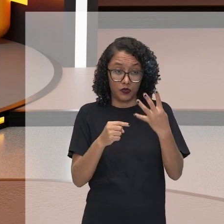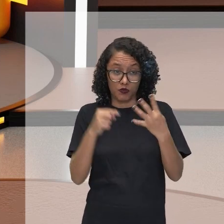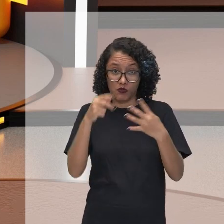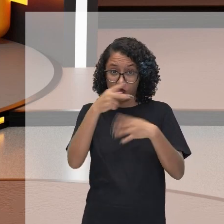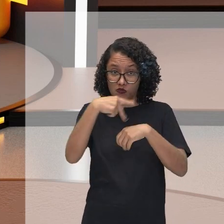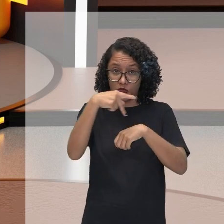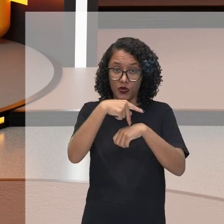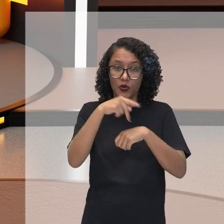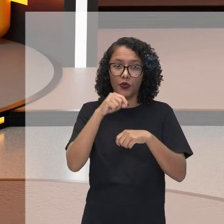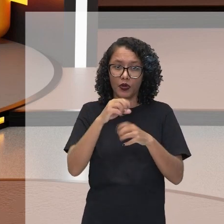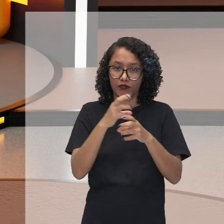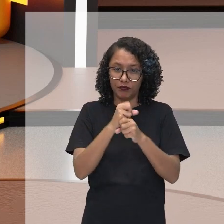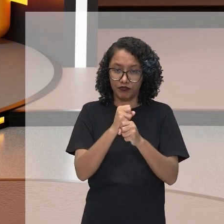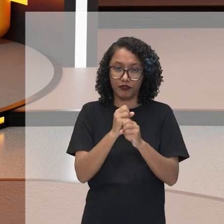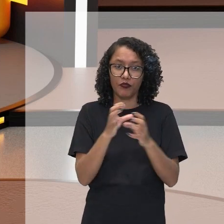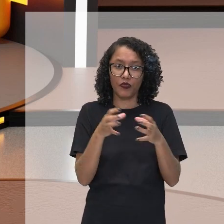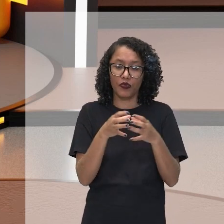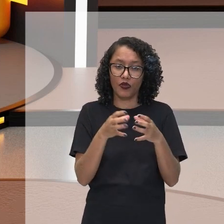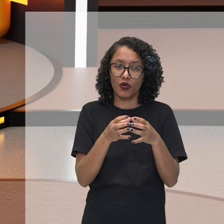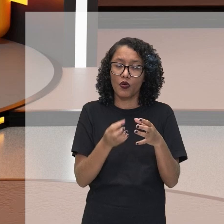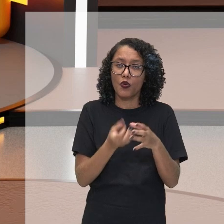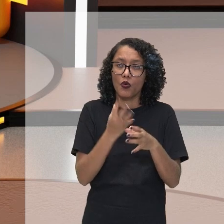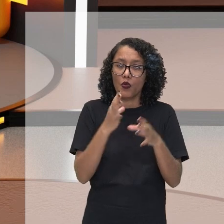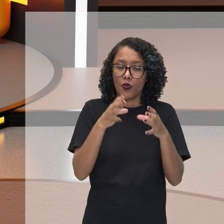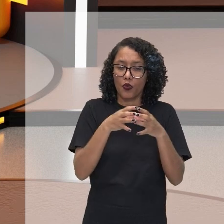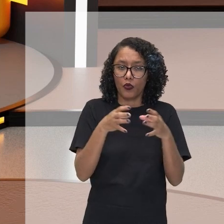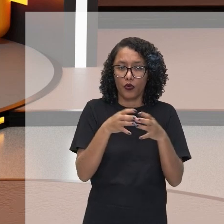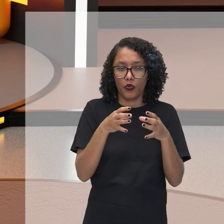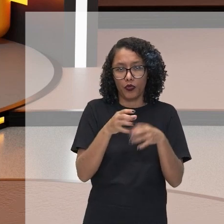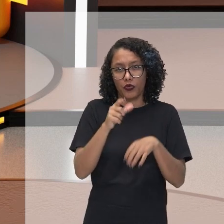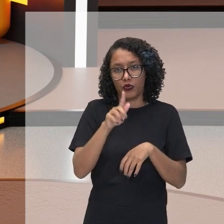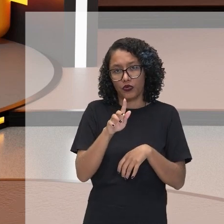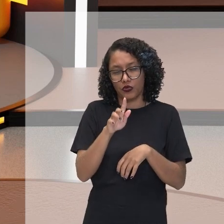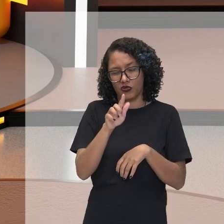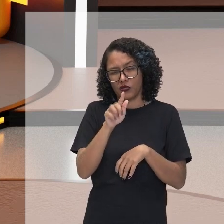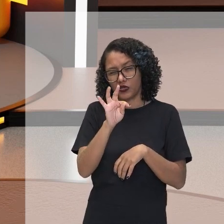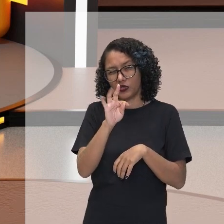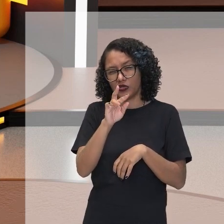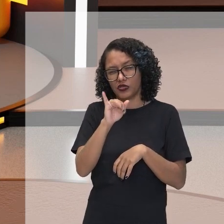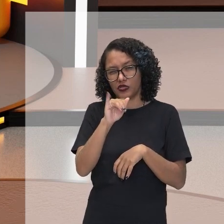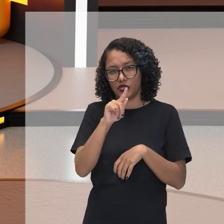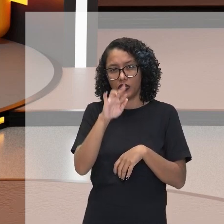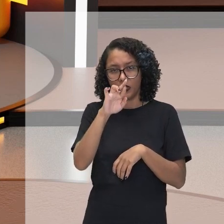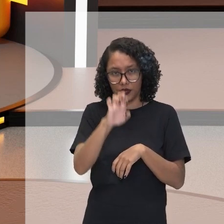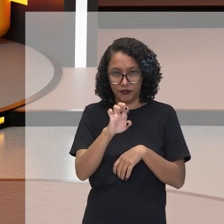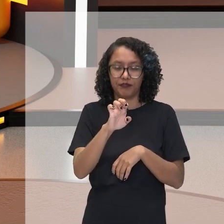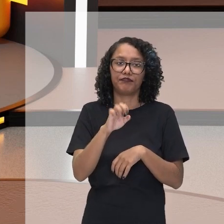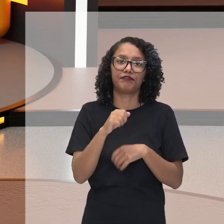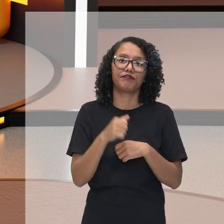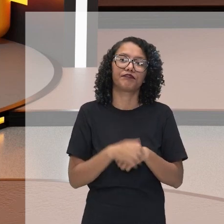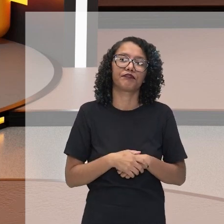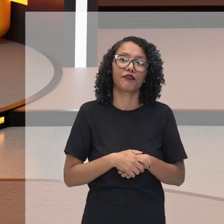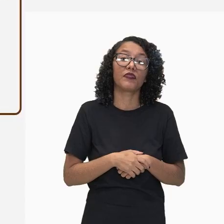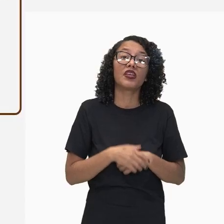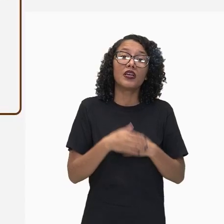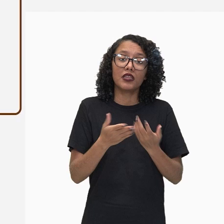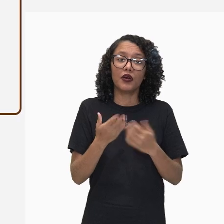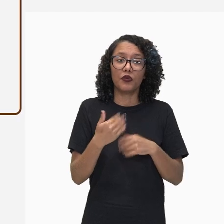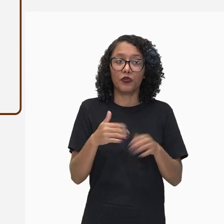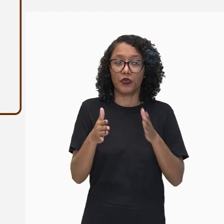acabou formando aí os tigres asiáticos. Não vamos verificar que os tigres asiáticos, gente, na década aí de